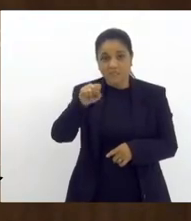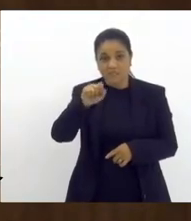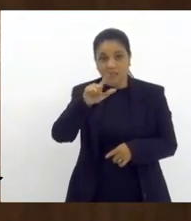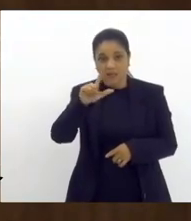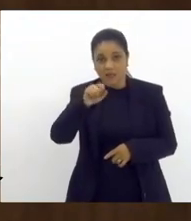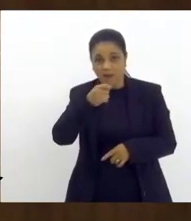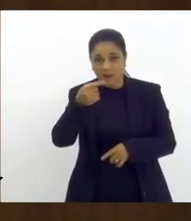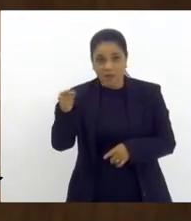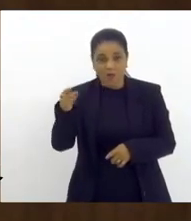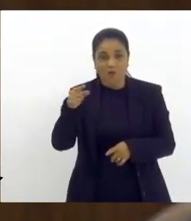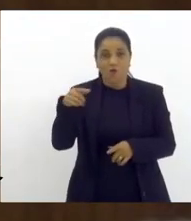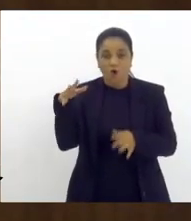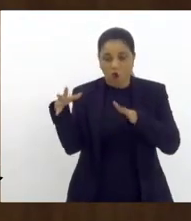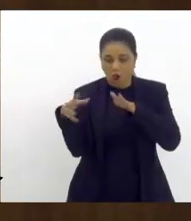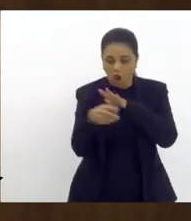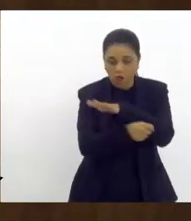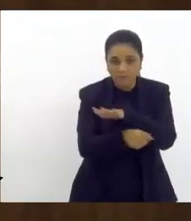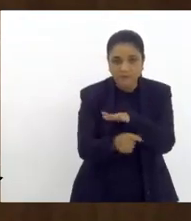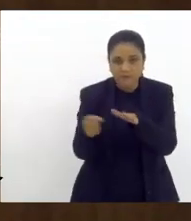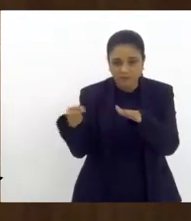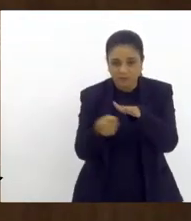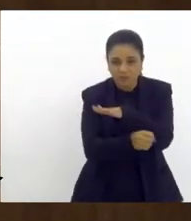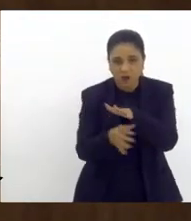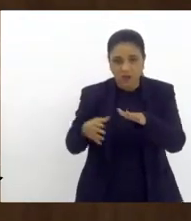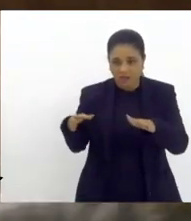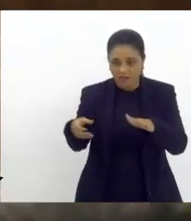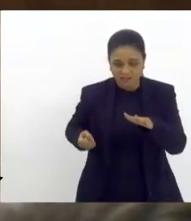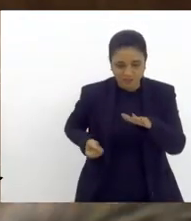corrupção da história do mundo